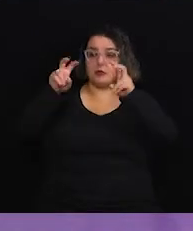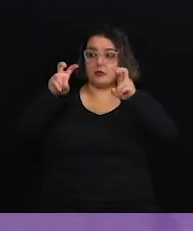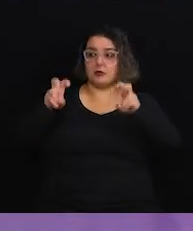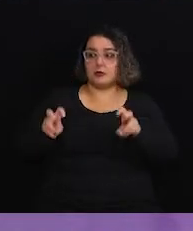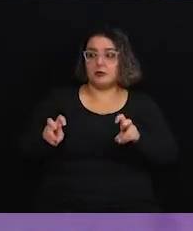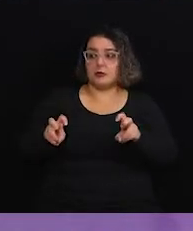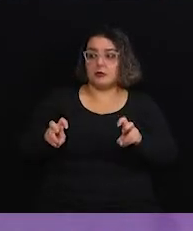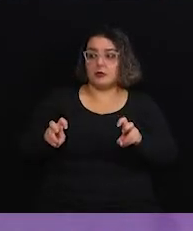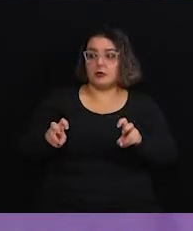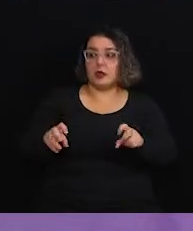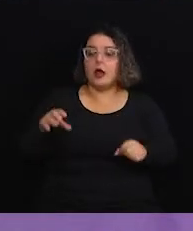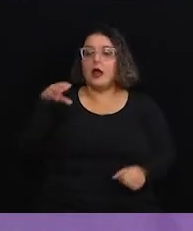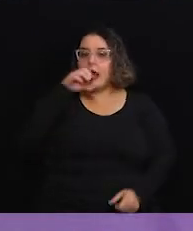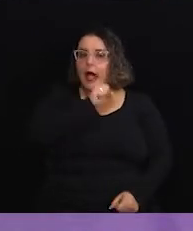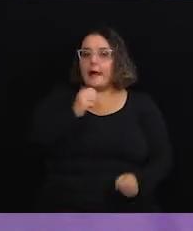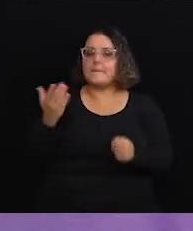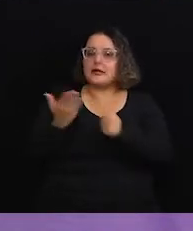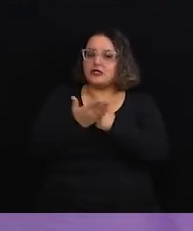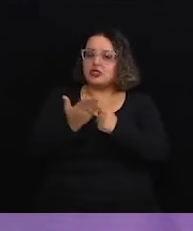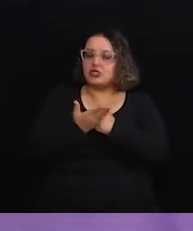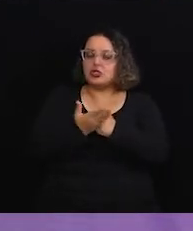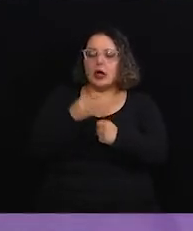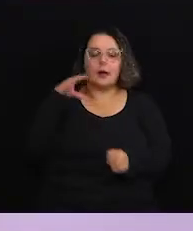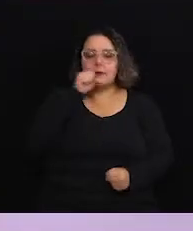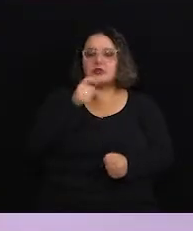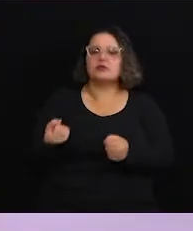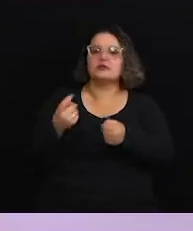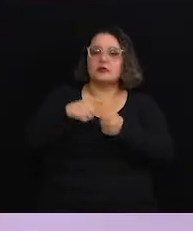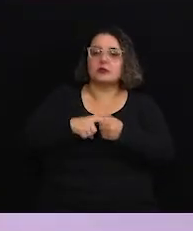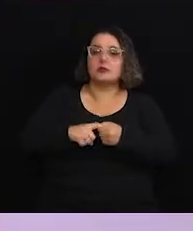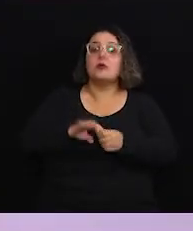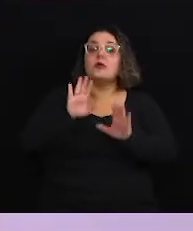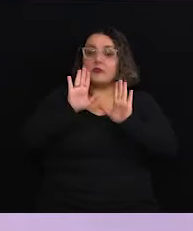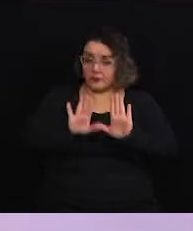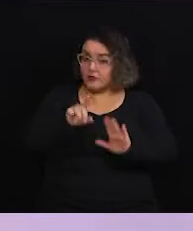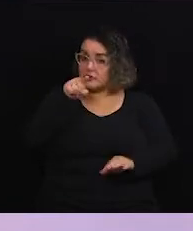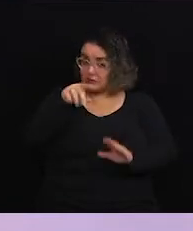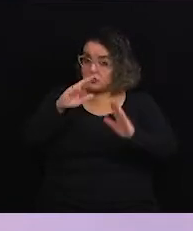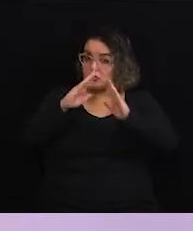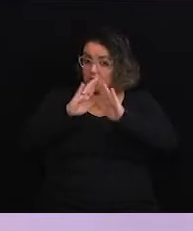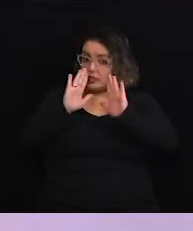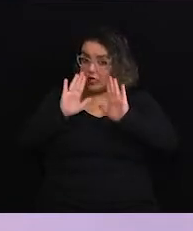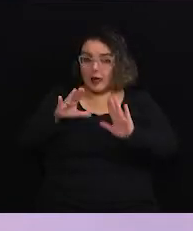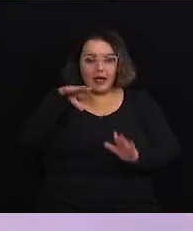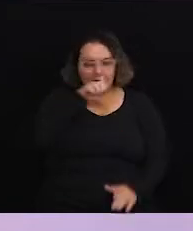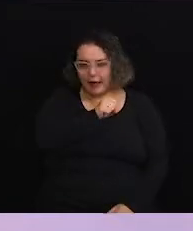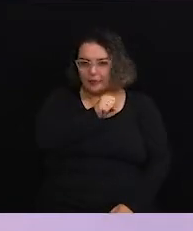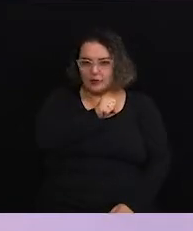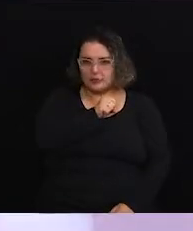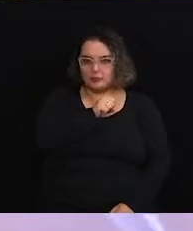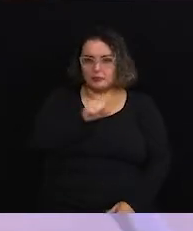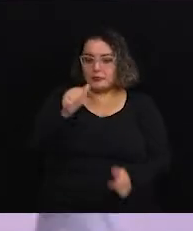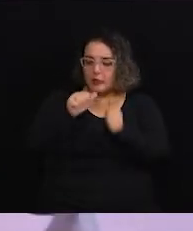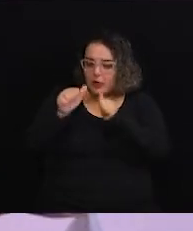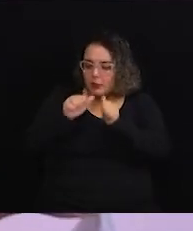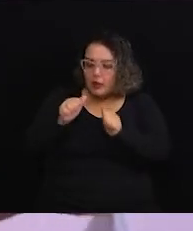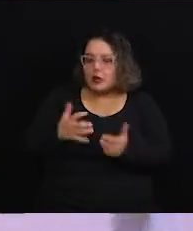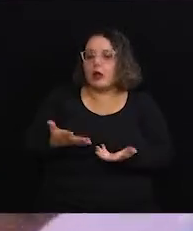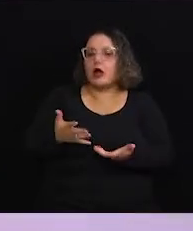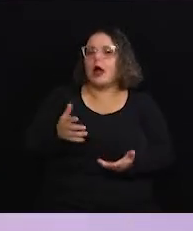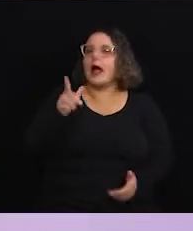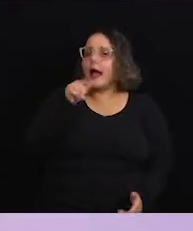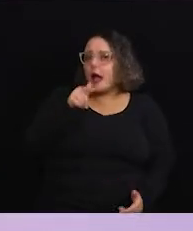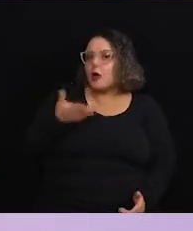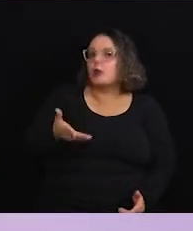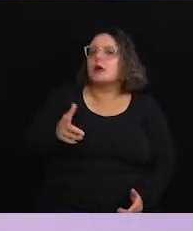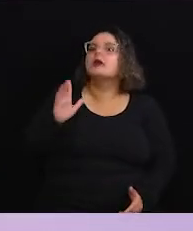tema, só que eu preciso chamar um intervalo, é rapidinho. Não saia daí, você de casa também, é coisa rápida. É o tempo de beber uma aguinha aqui com